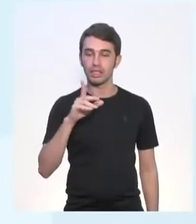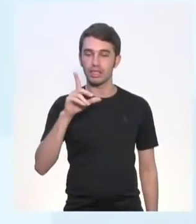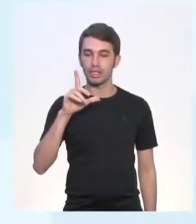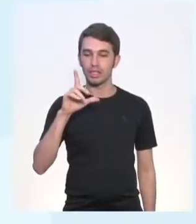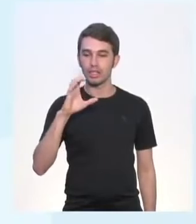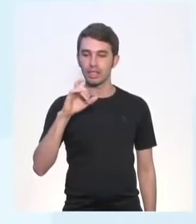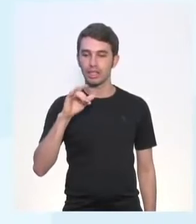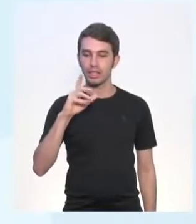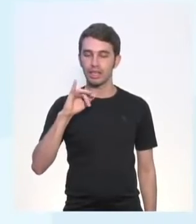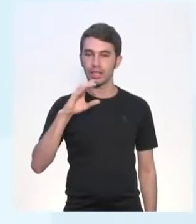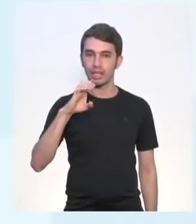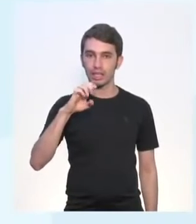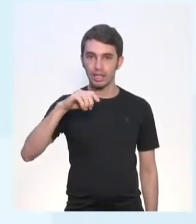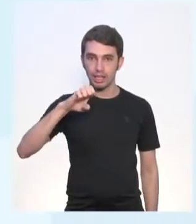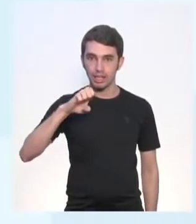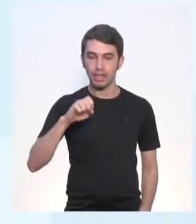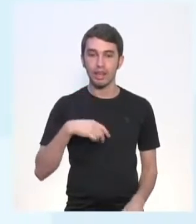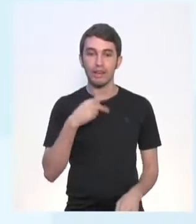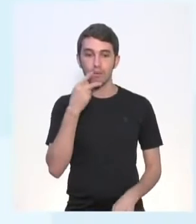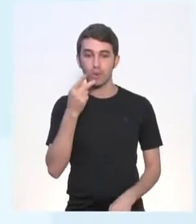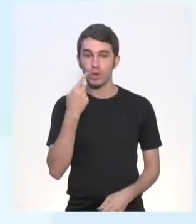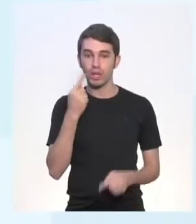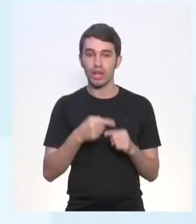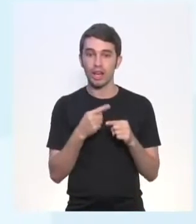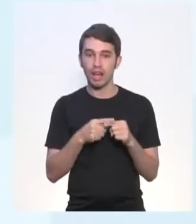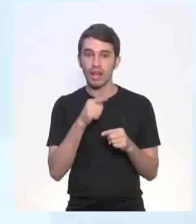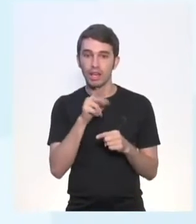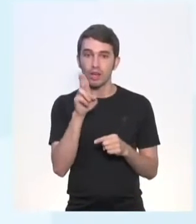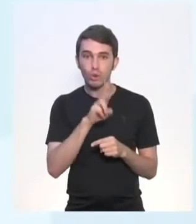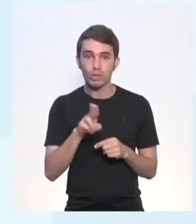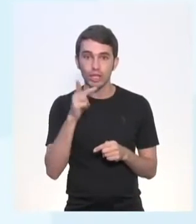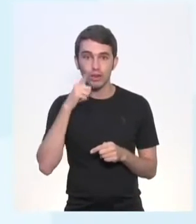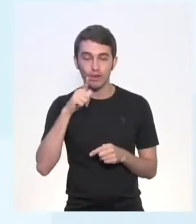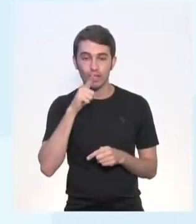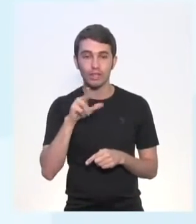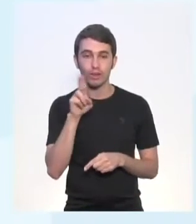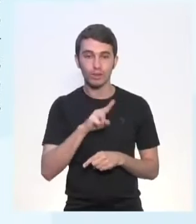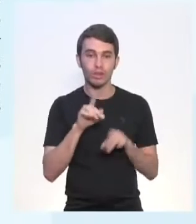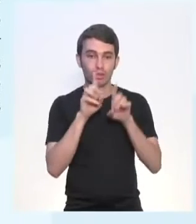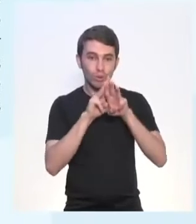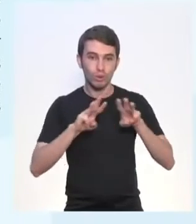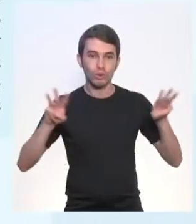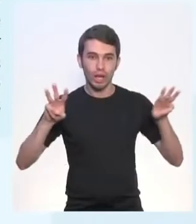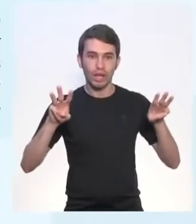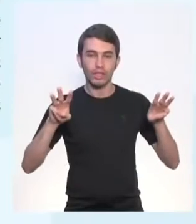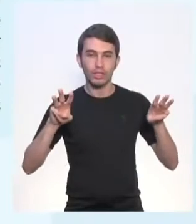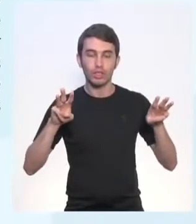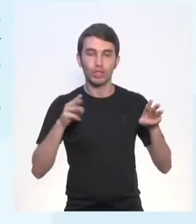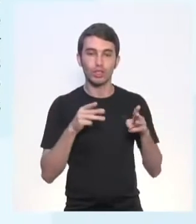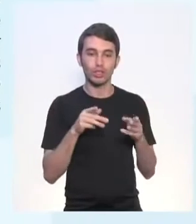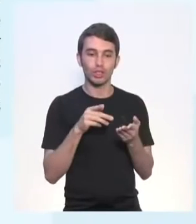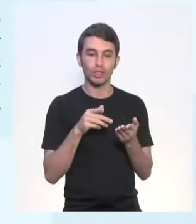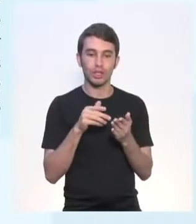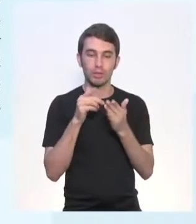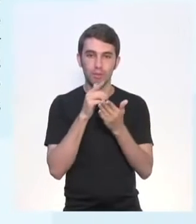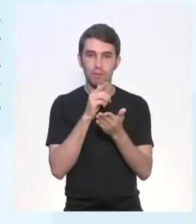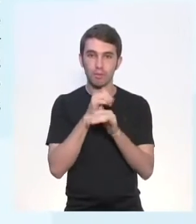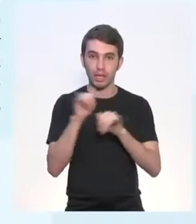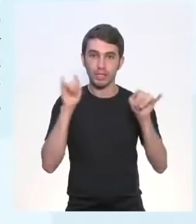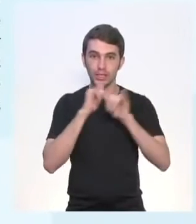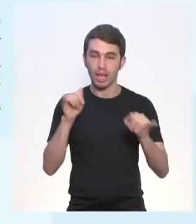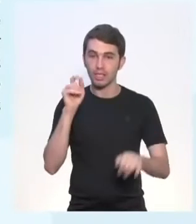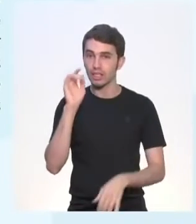mil mensais de lucro nos sites de notícias falsas, segundo o mapeamento da Folha de São Paulo. A respeito da veiculação